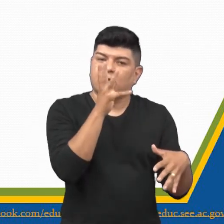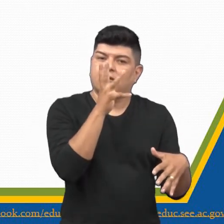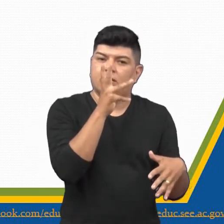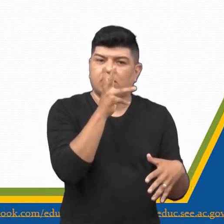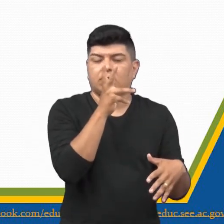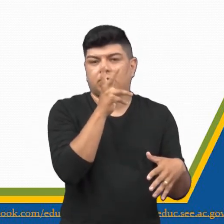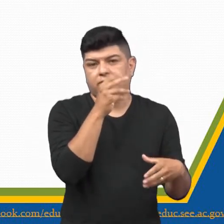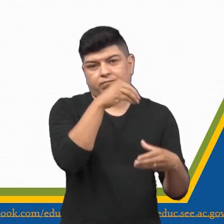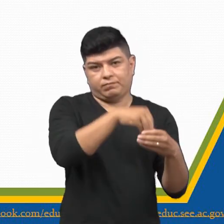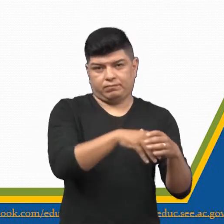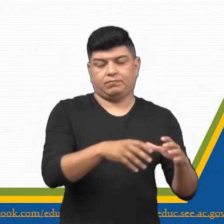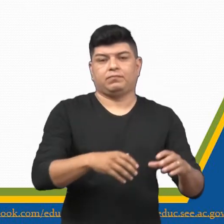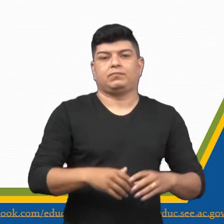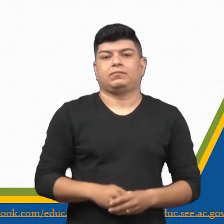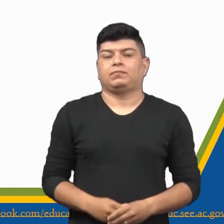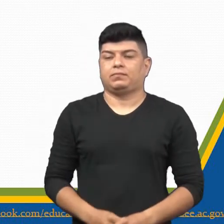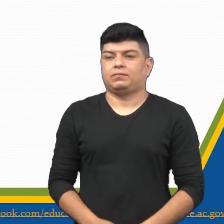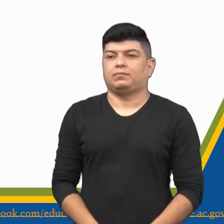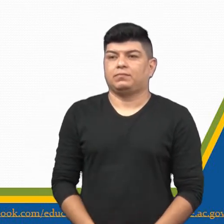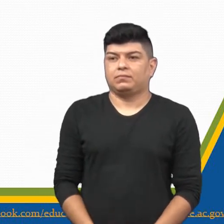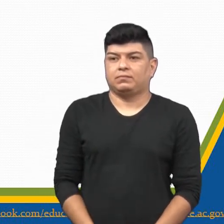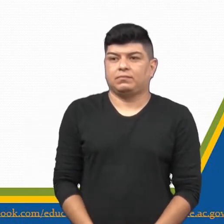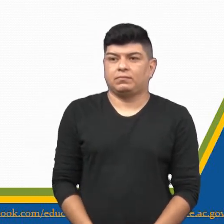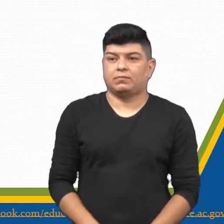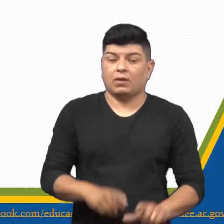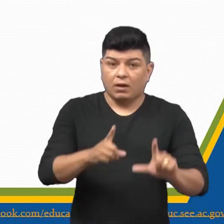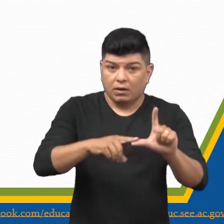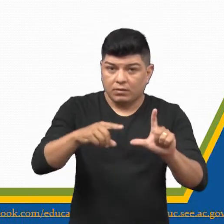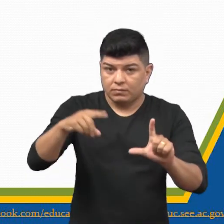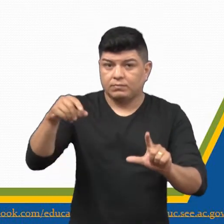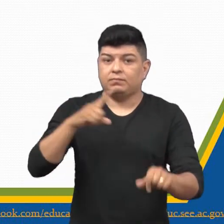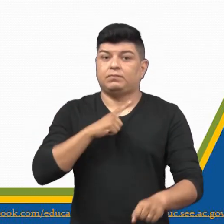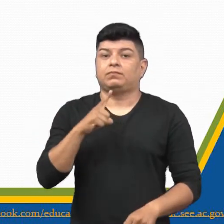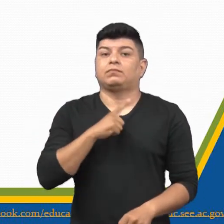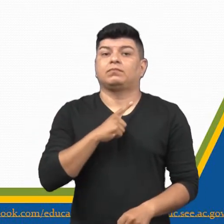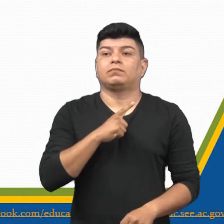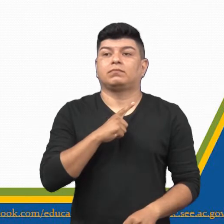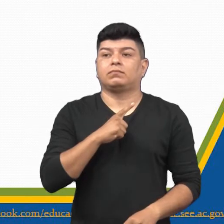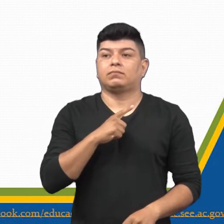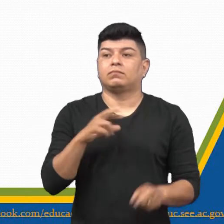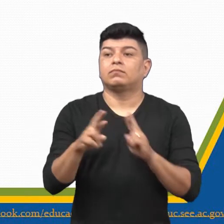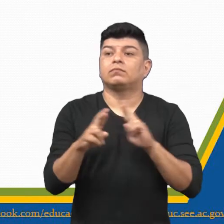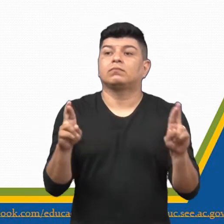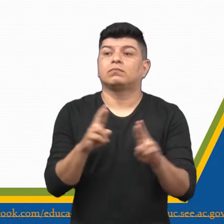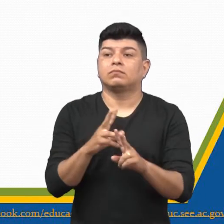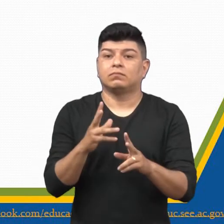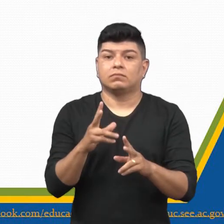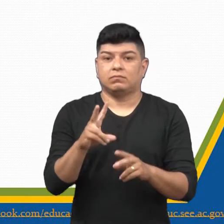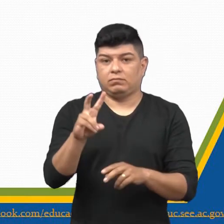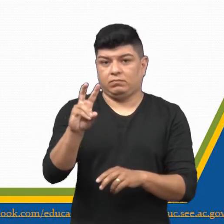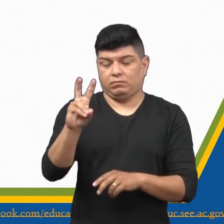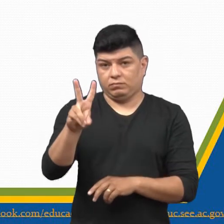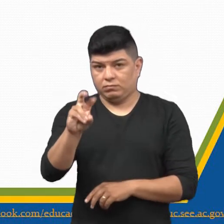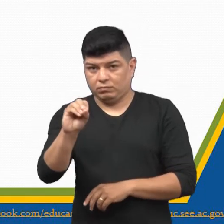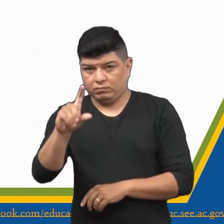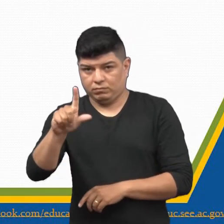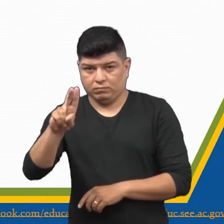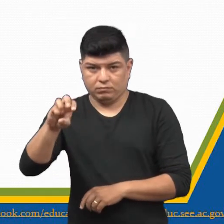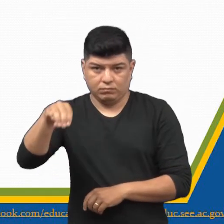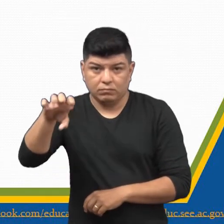lenta dentro do recipiente. Graficamente, nós temos aí, não é, a relação do volume pela